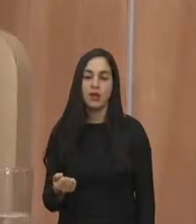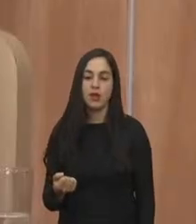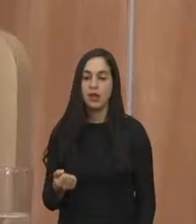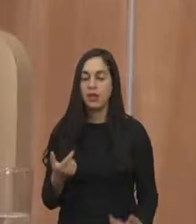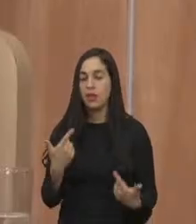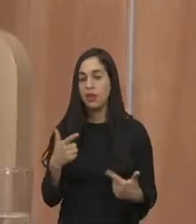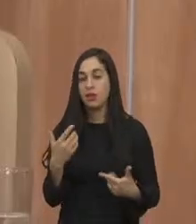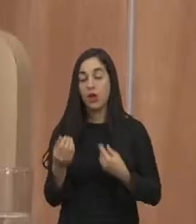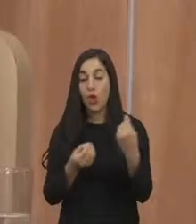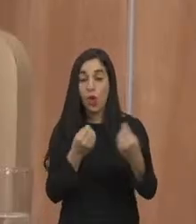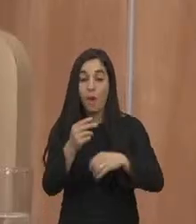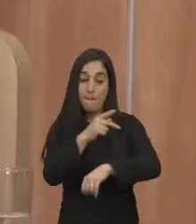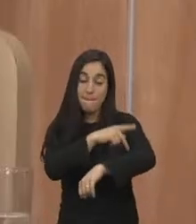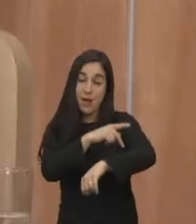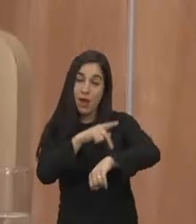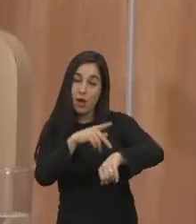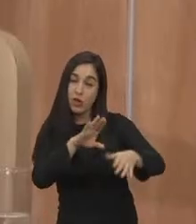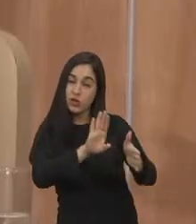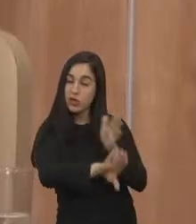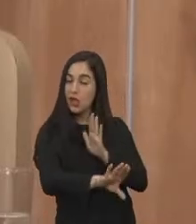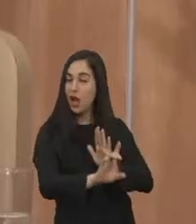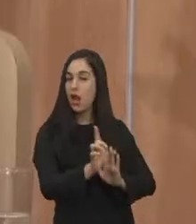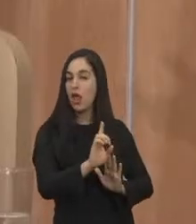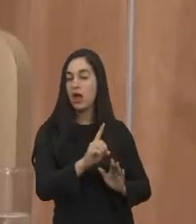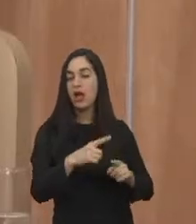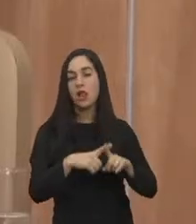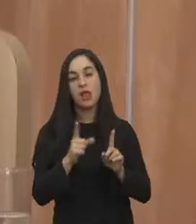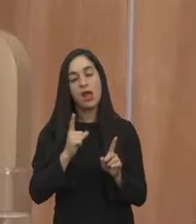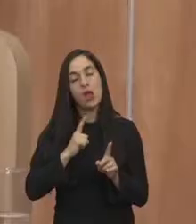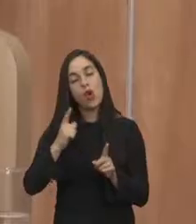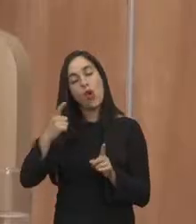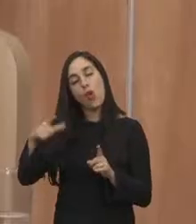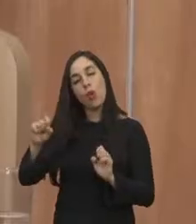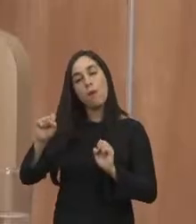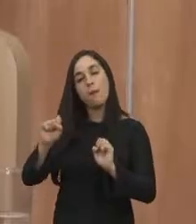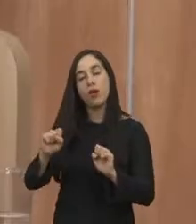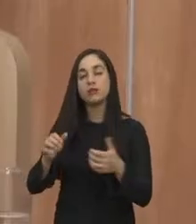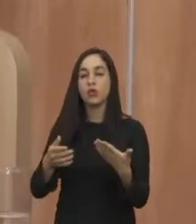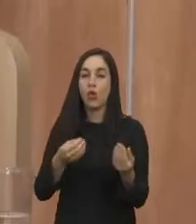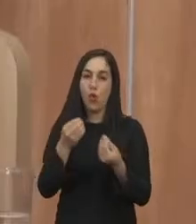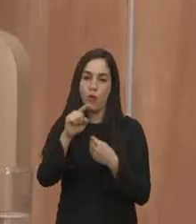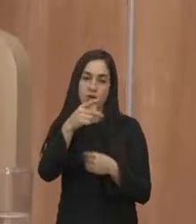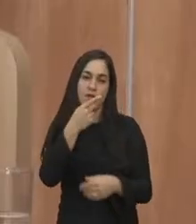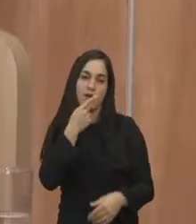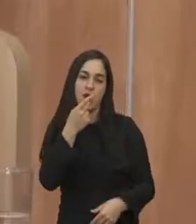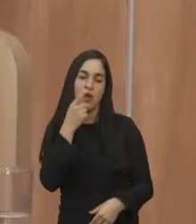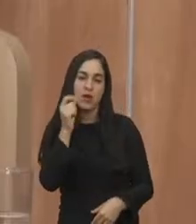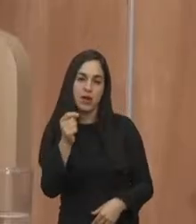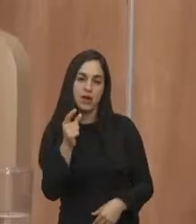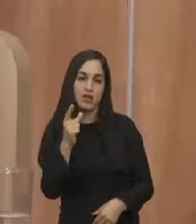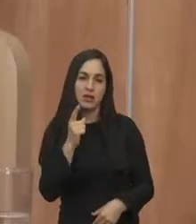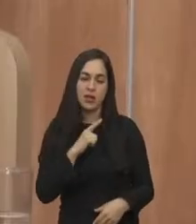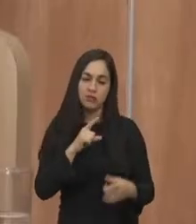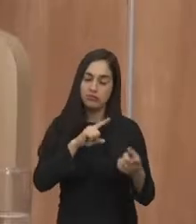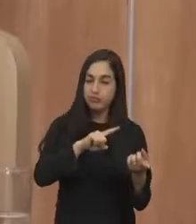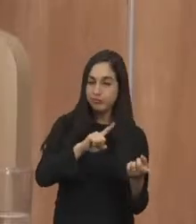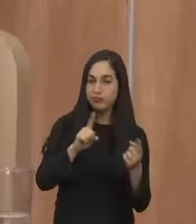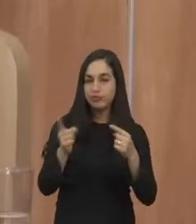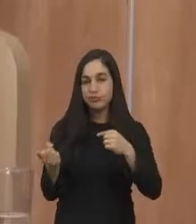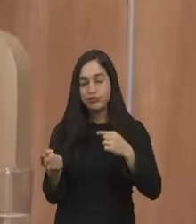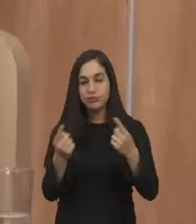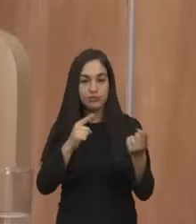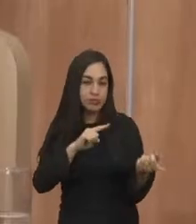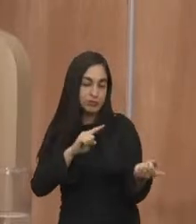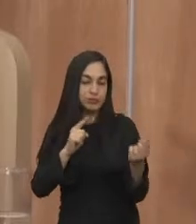possibilidade de não ter pedagogia. Existem outras possibilidades, como você falou. Essa parte de intercalar poderia ser uma possibilidade, transformar o